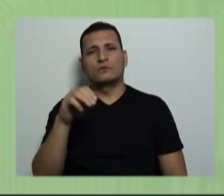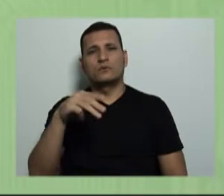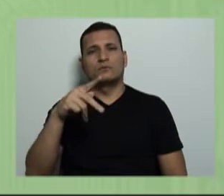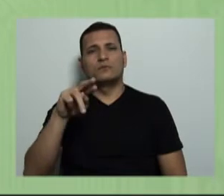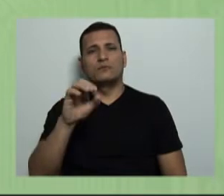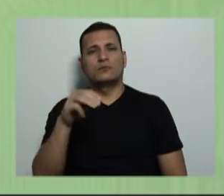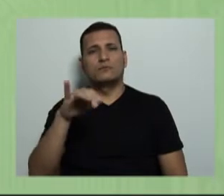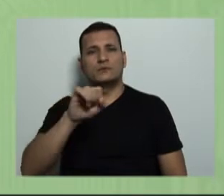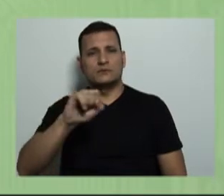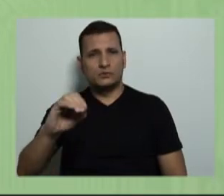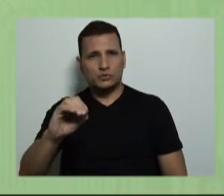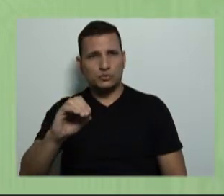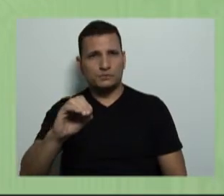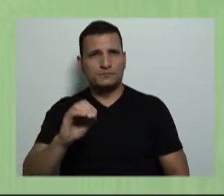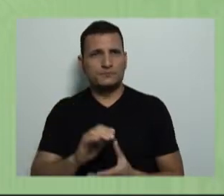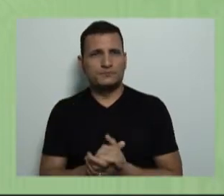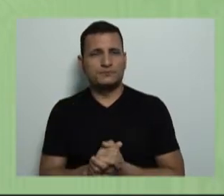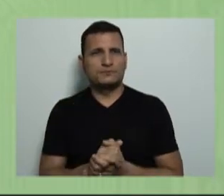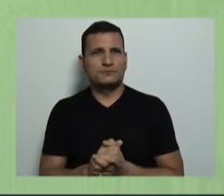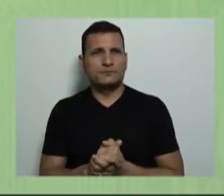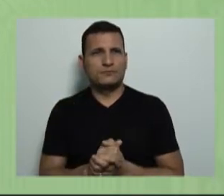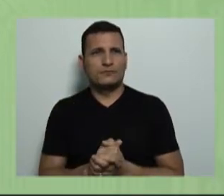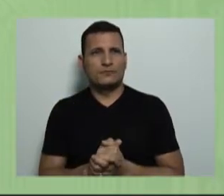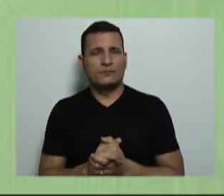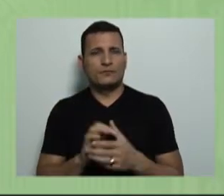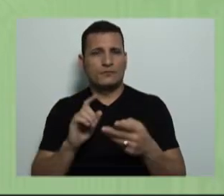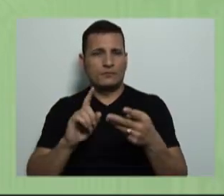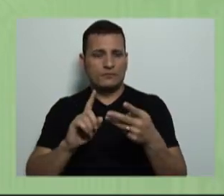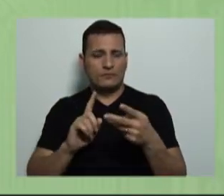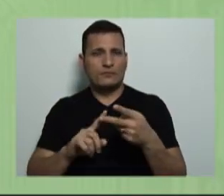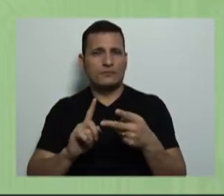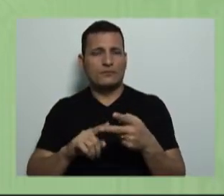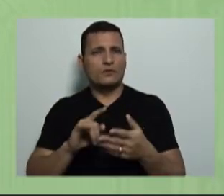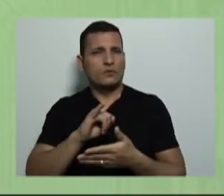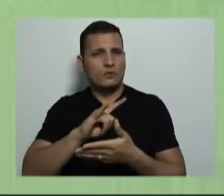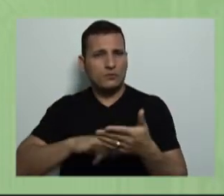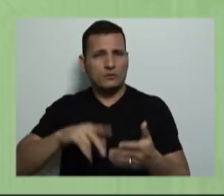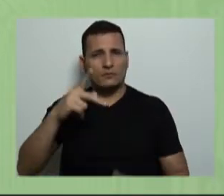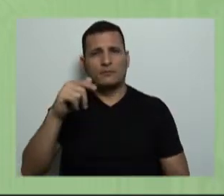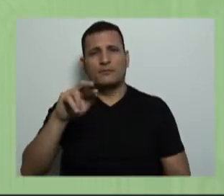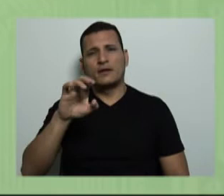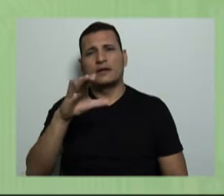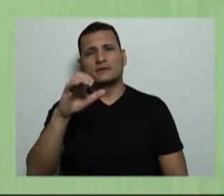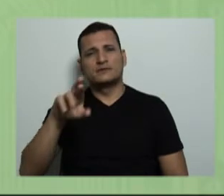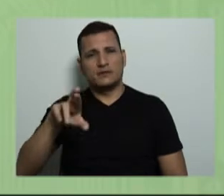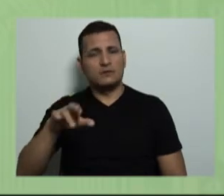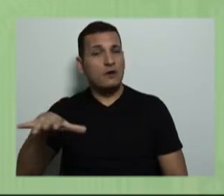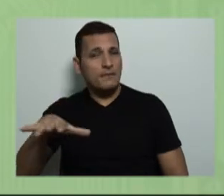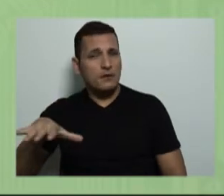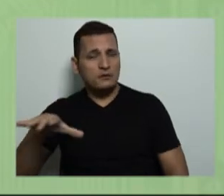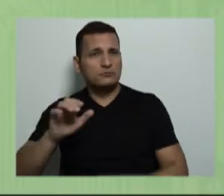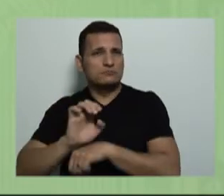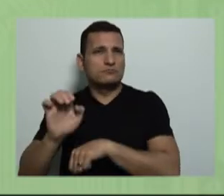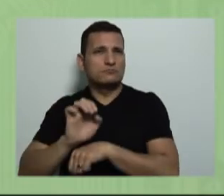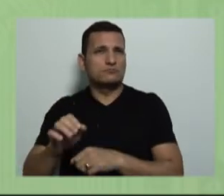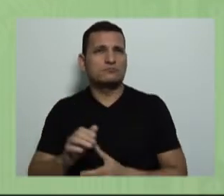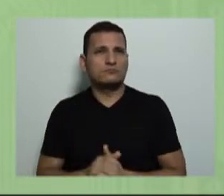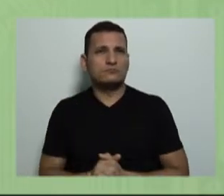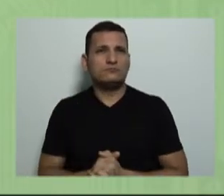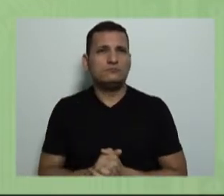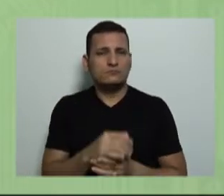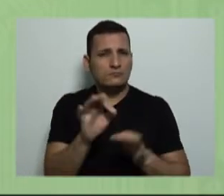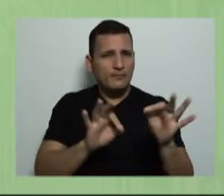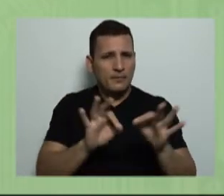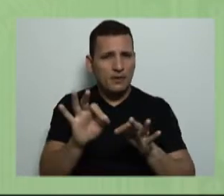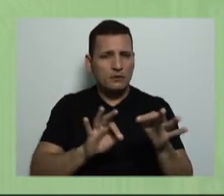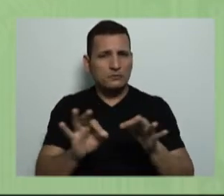parecer sobre a adequação estrutural do ambiente de estágio, plano de atividades